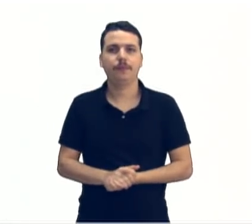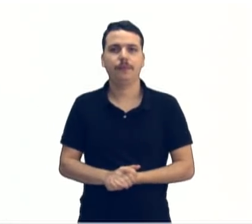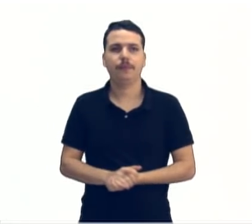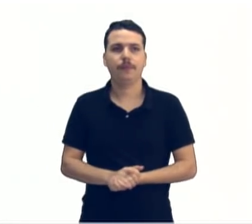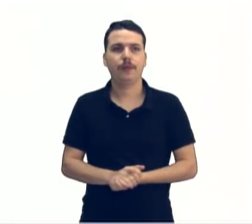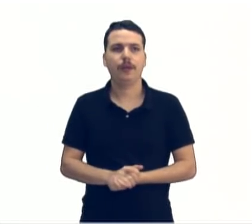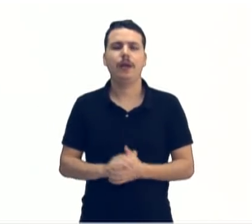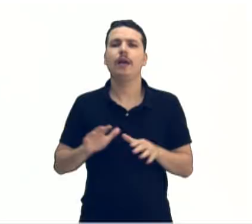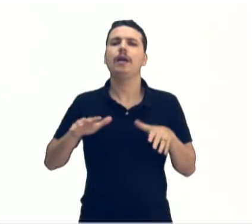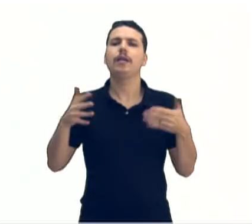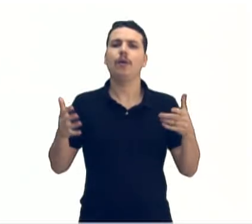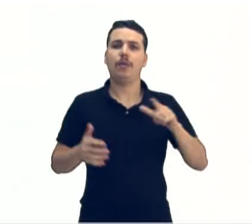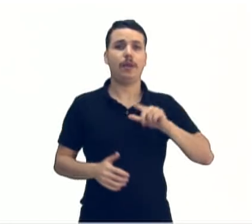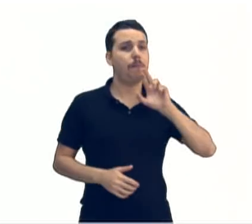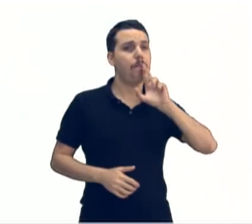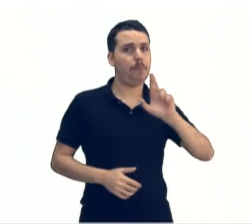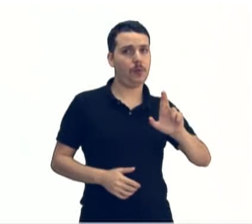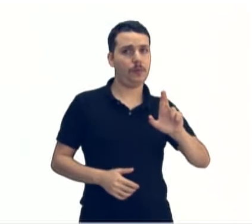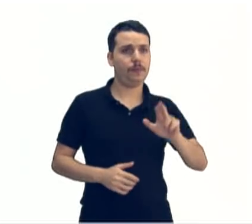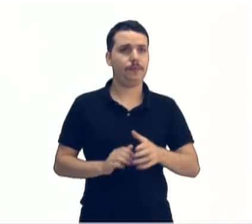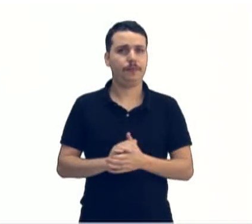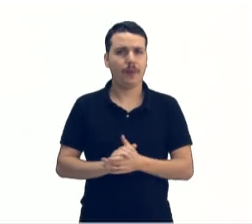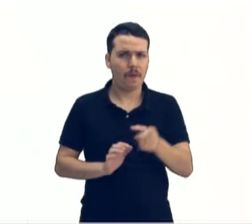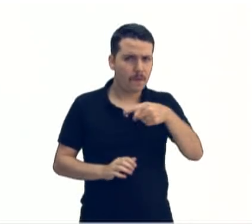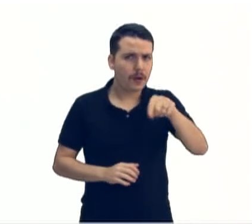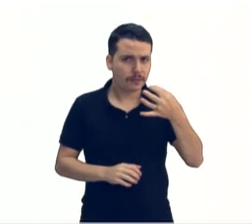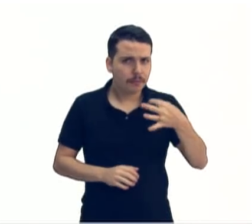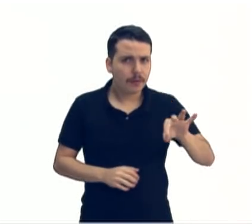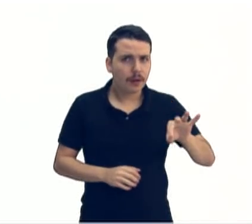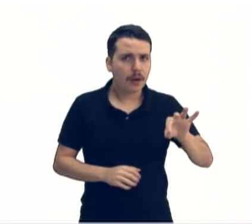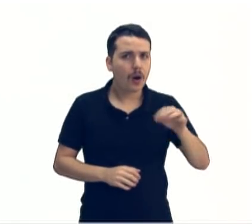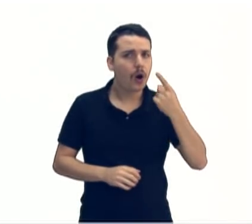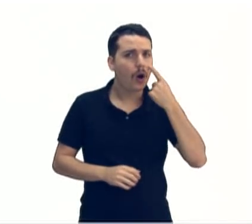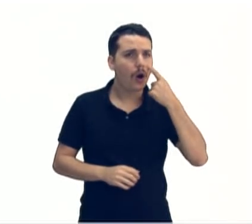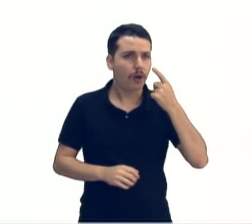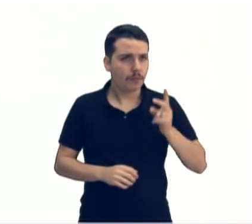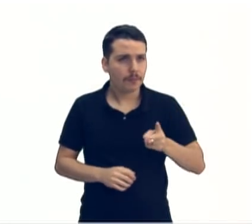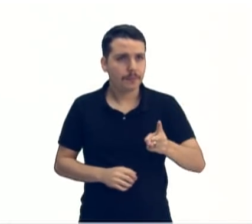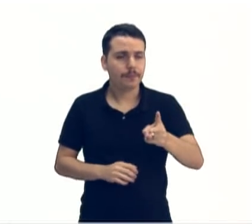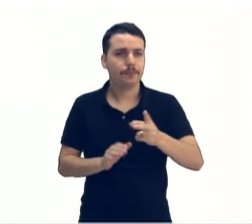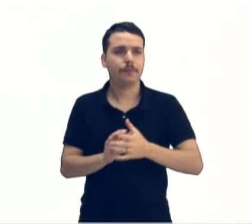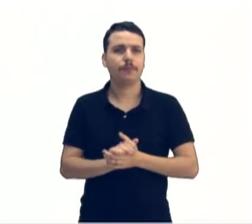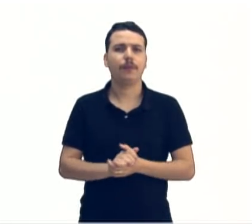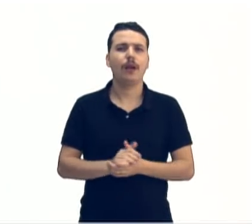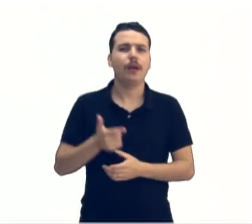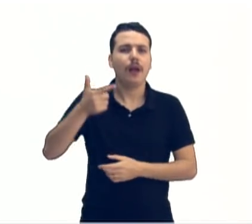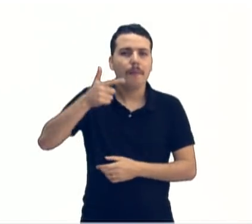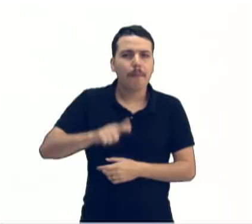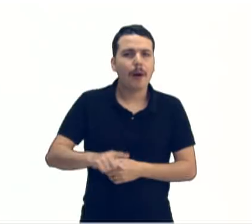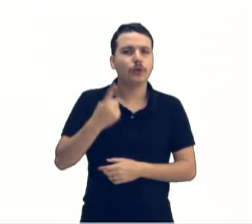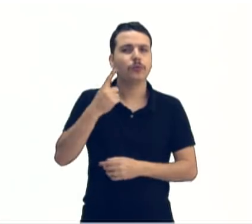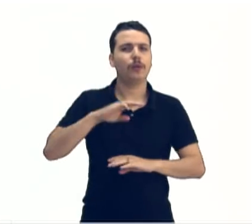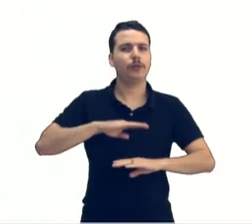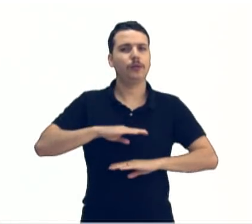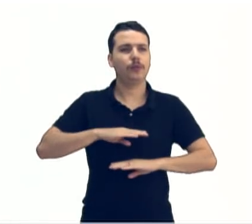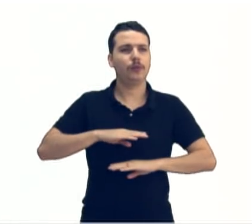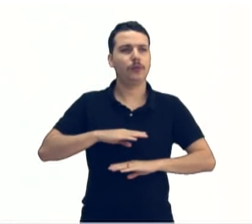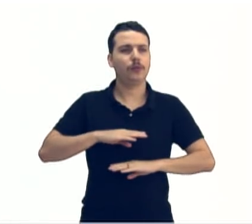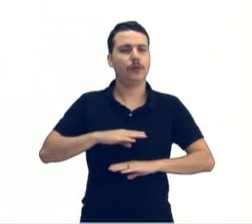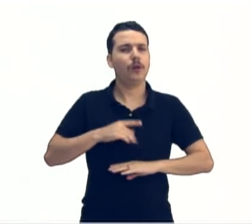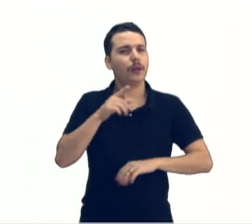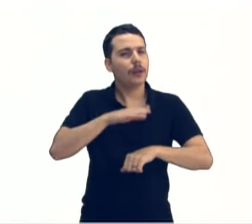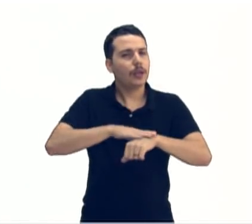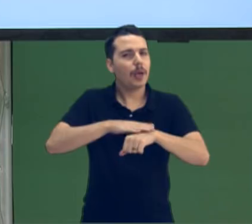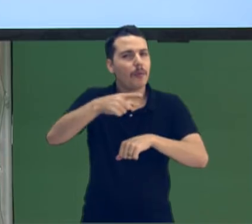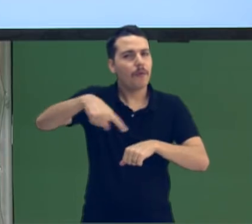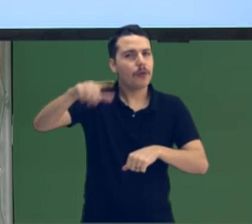Então, eu tenho aqui as respostas. Acertaram? Vamos para frente. Mais uma situação. Vamos lá. Um